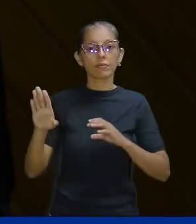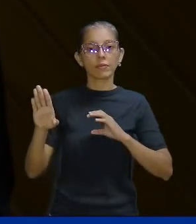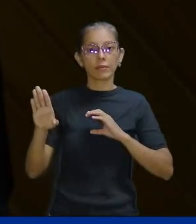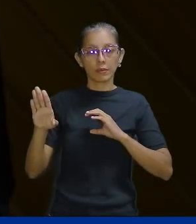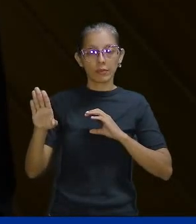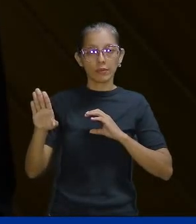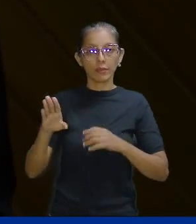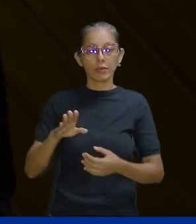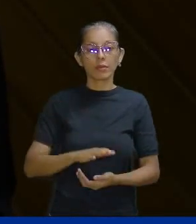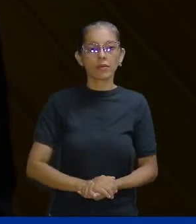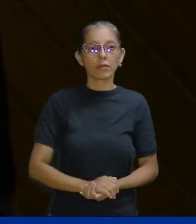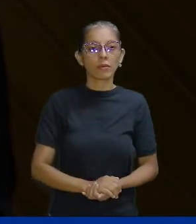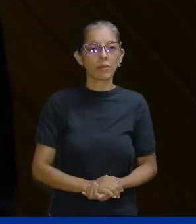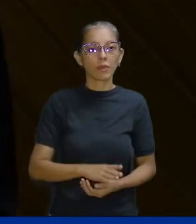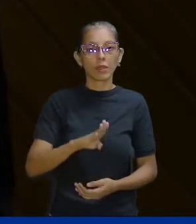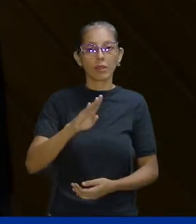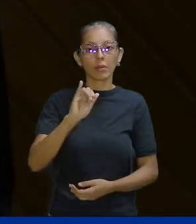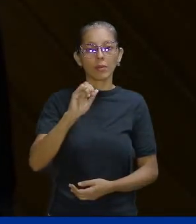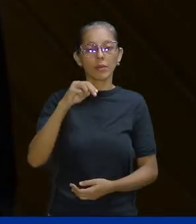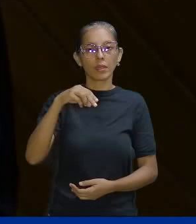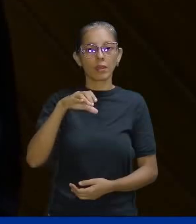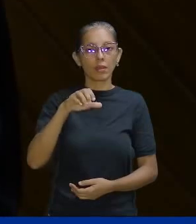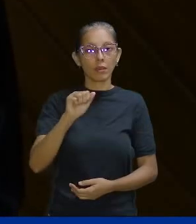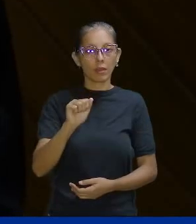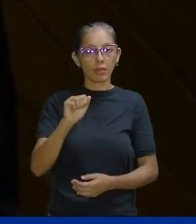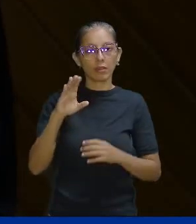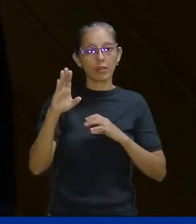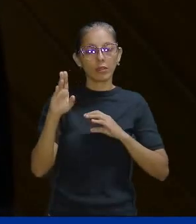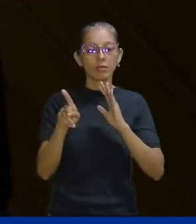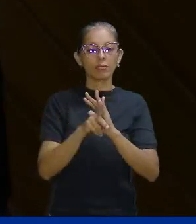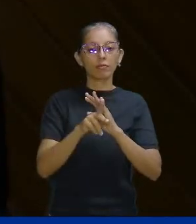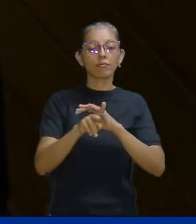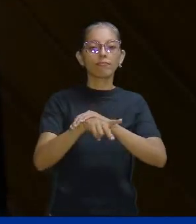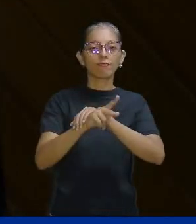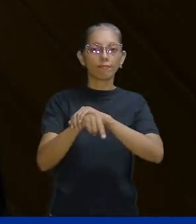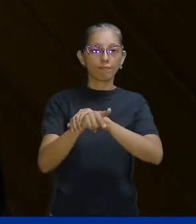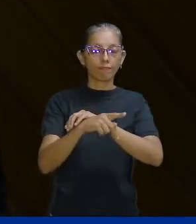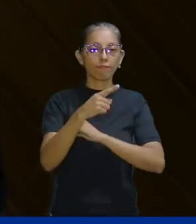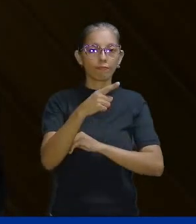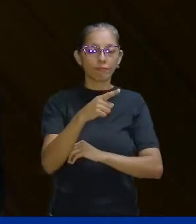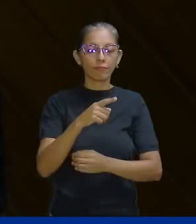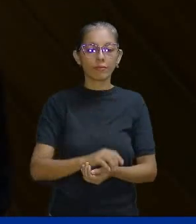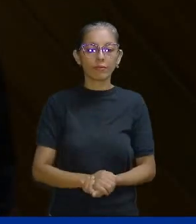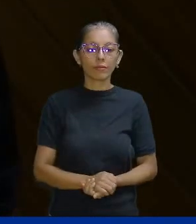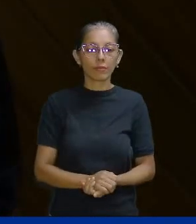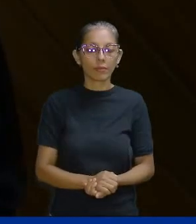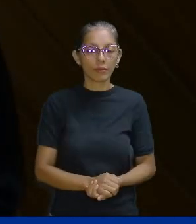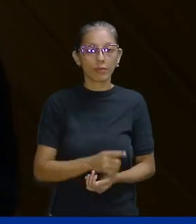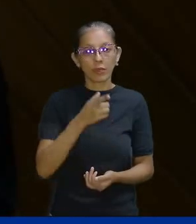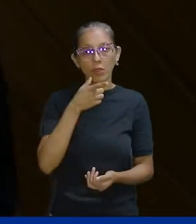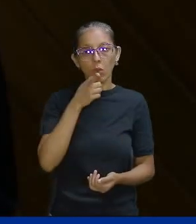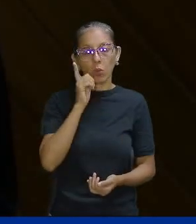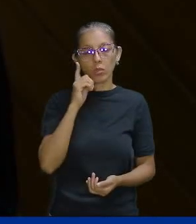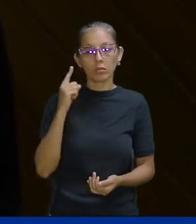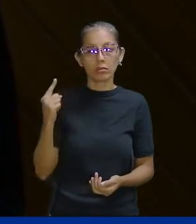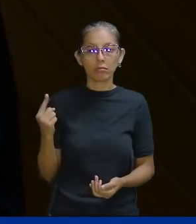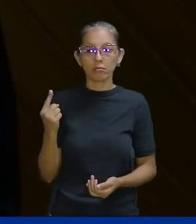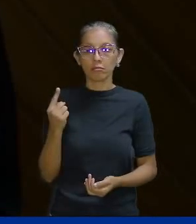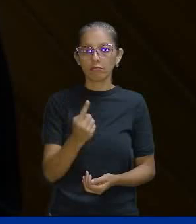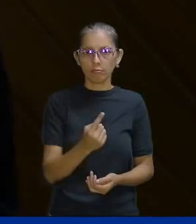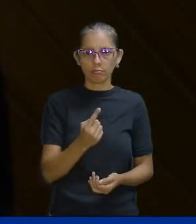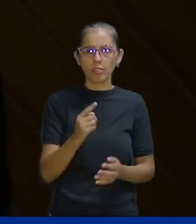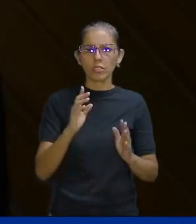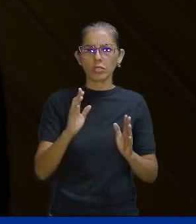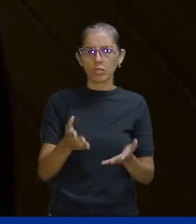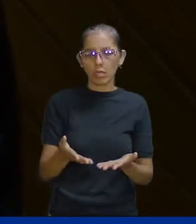Gurjão, candidata a vereadora no município de Pracuúba. Ontem eu fiz uma sustentação oral aqui, Excelência, onde a gente faz esse levantamento